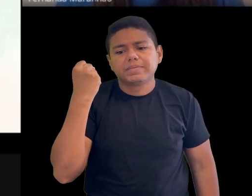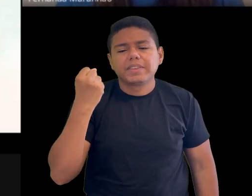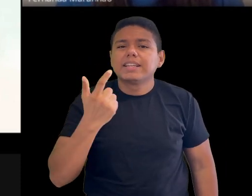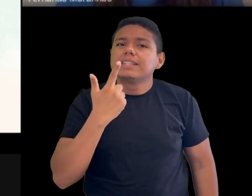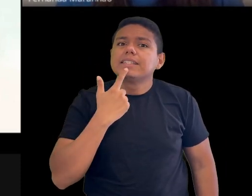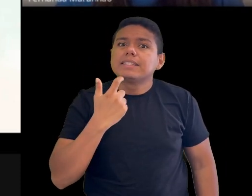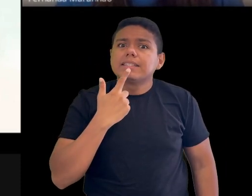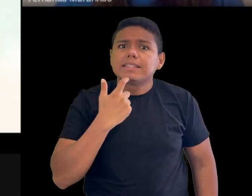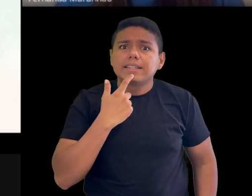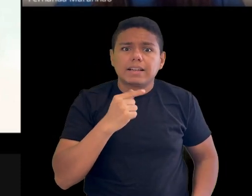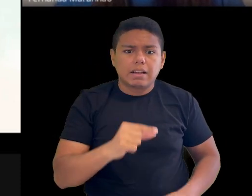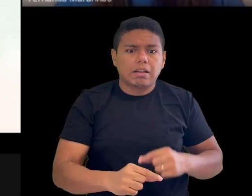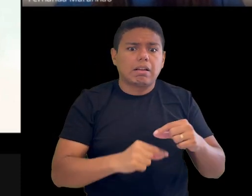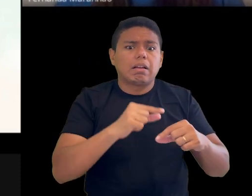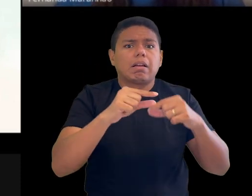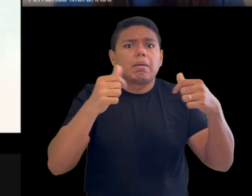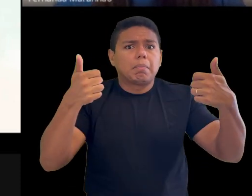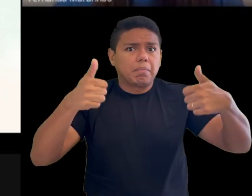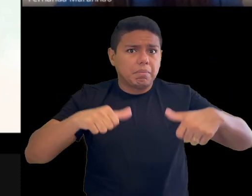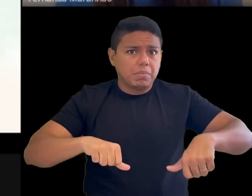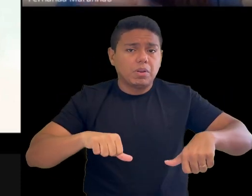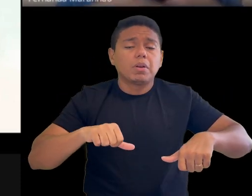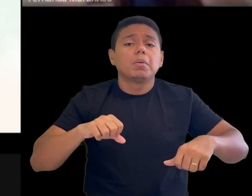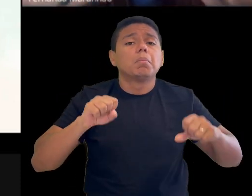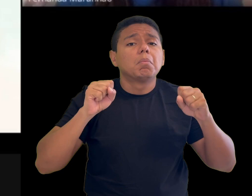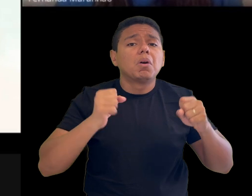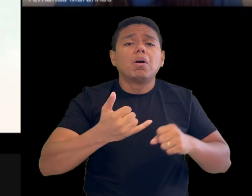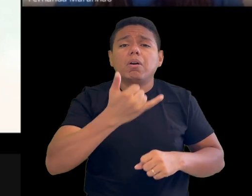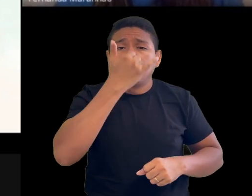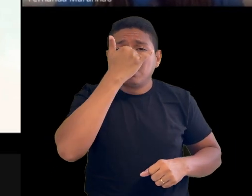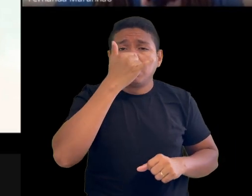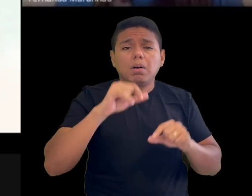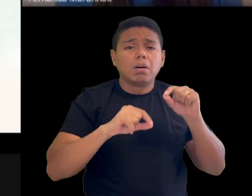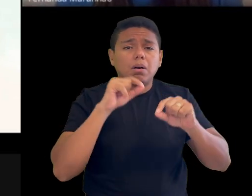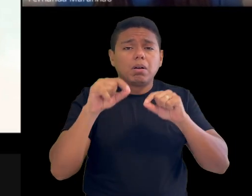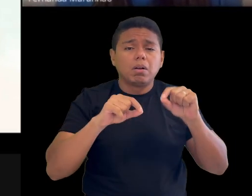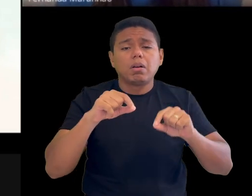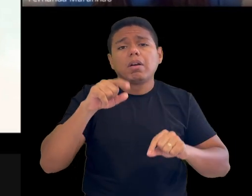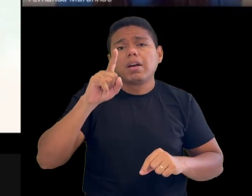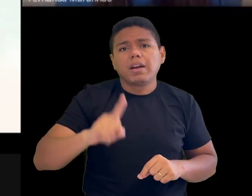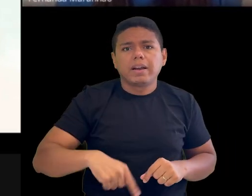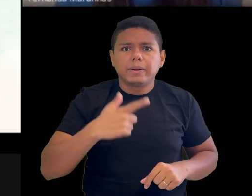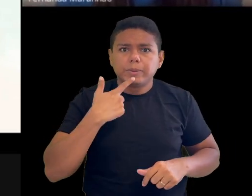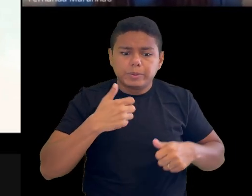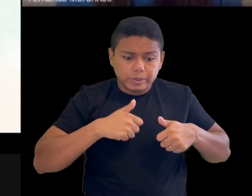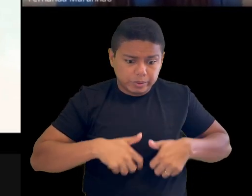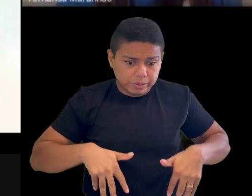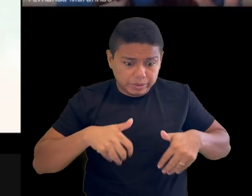pode desencadear uma condição de sangramento difuso e levar uma